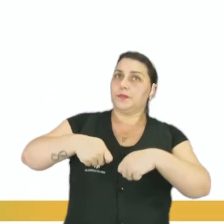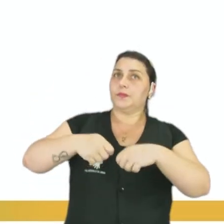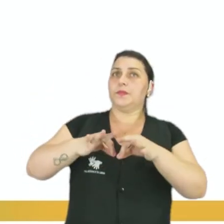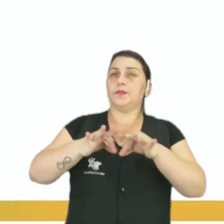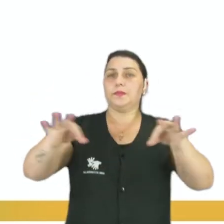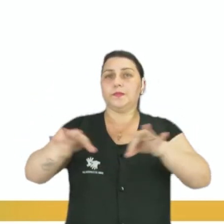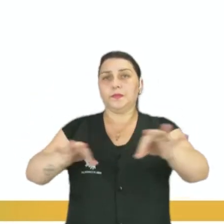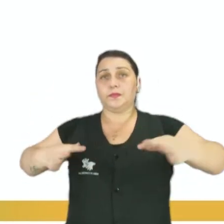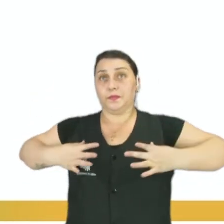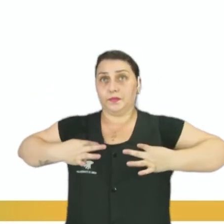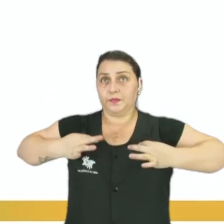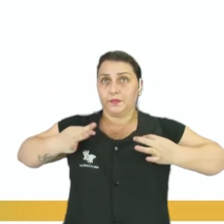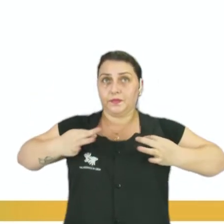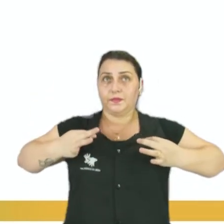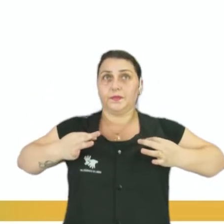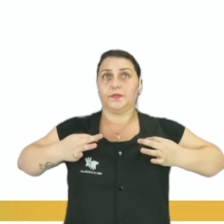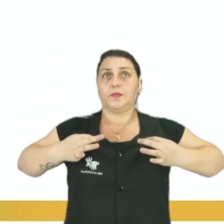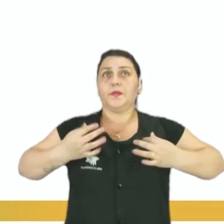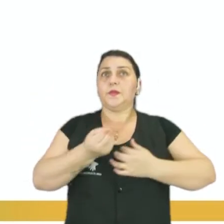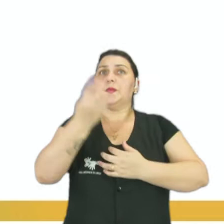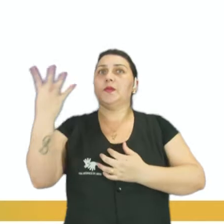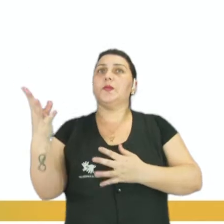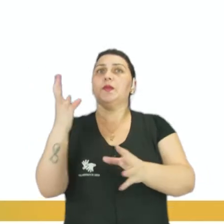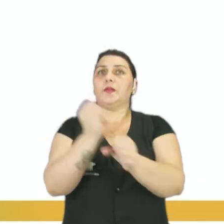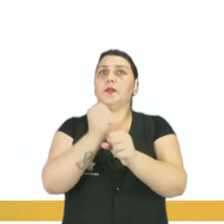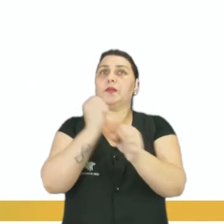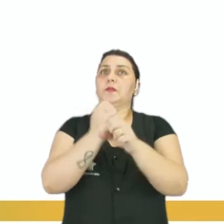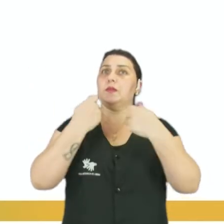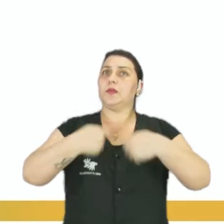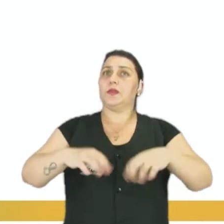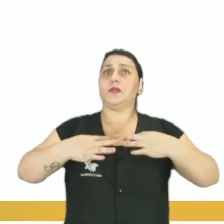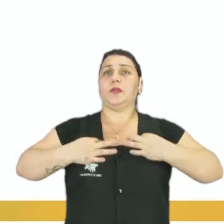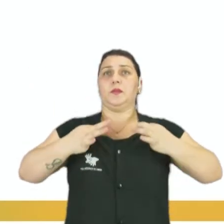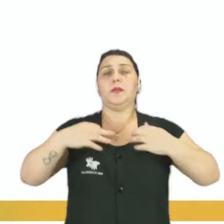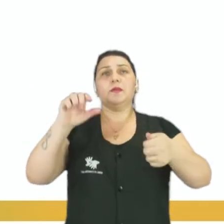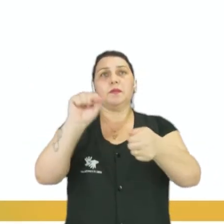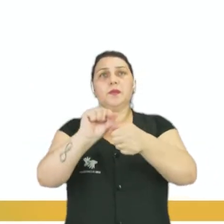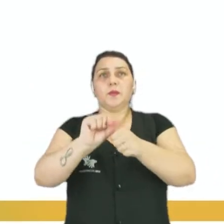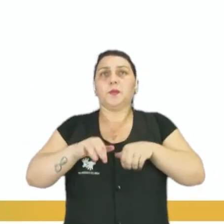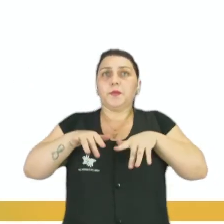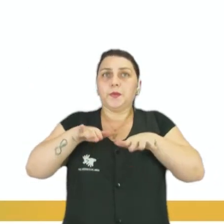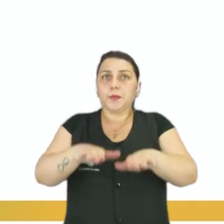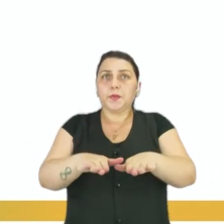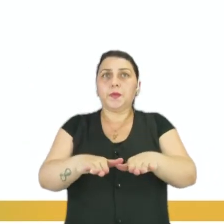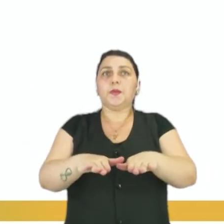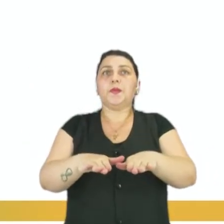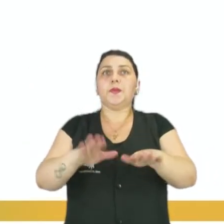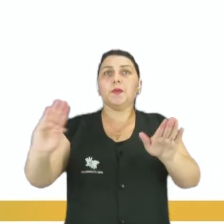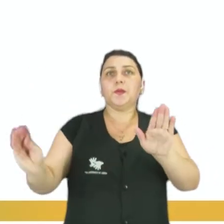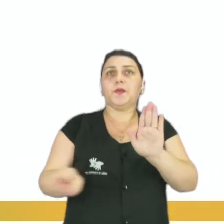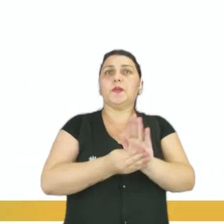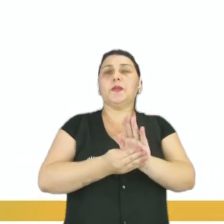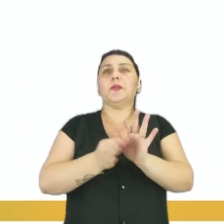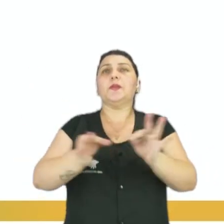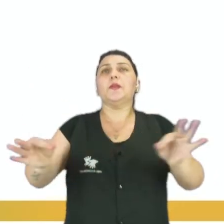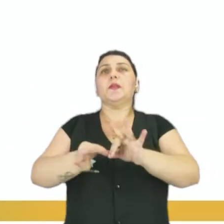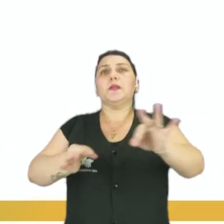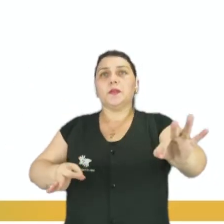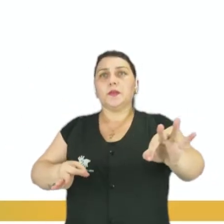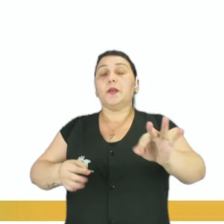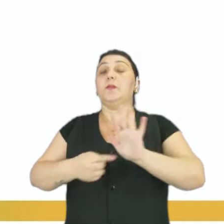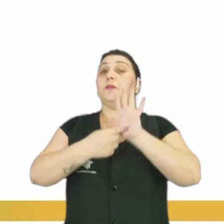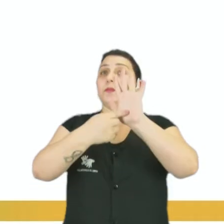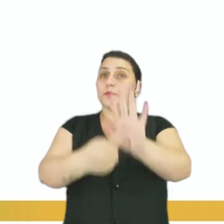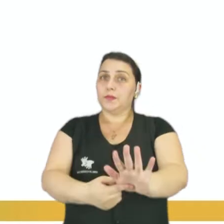valores possíveis para o comprimento da camisa EA quantidade Total necessária do tecido para fazê-la incluiremos as